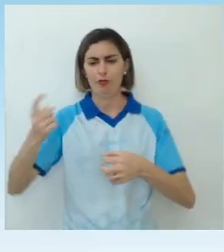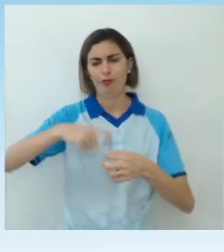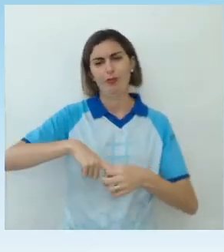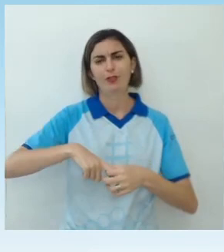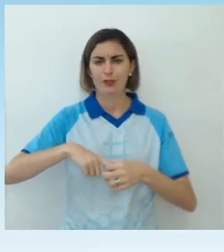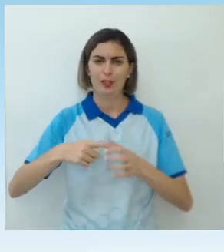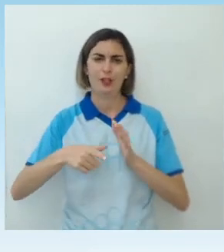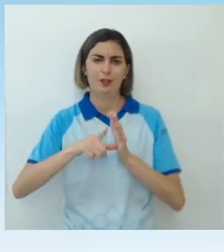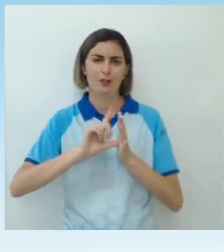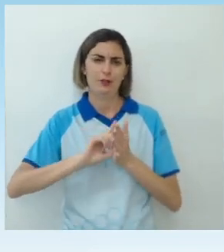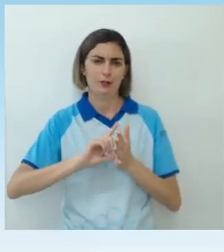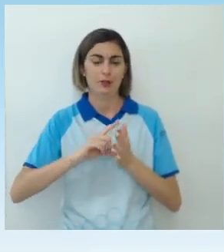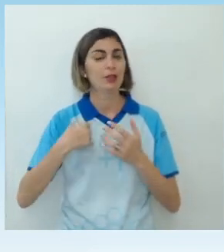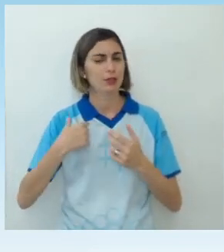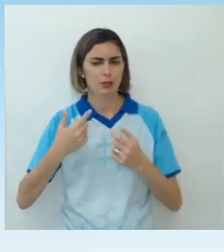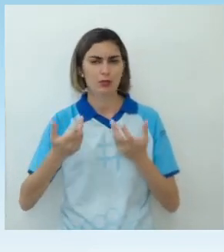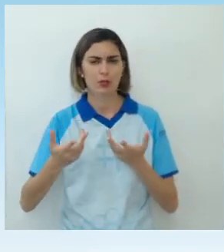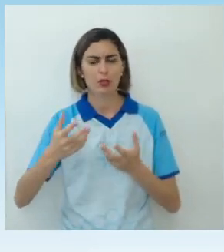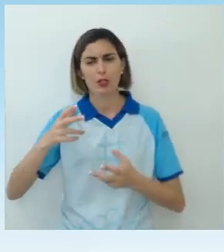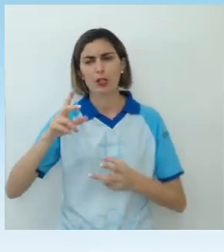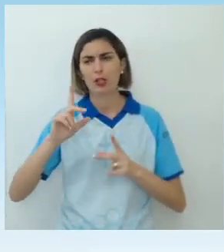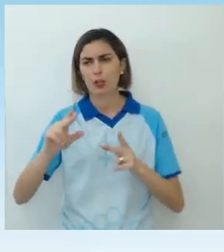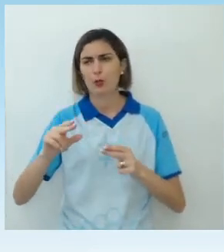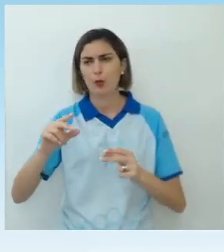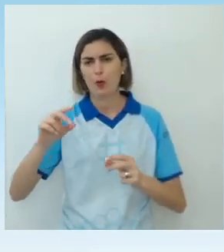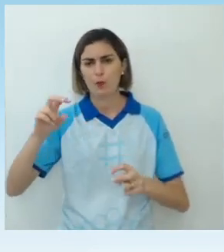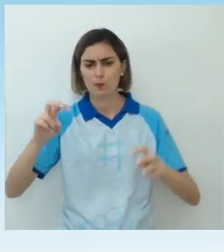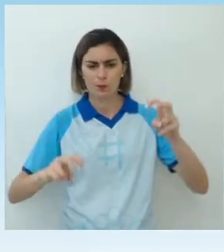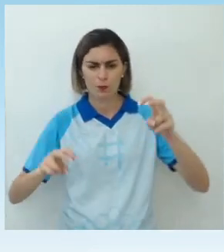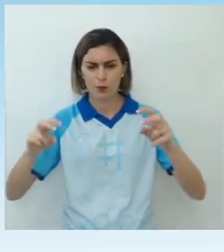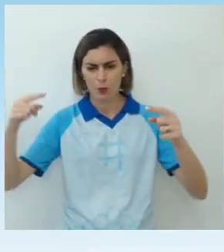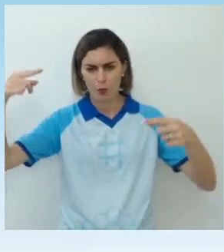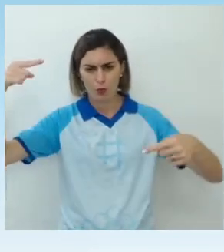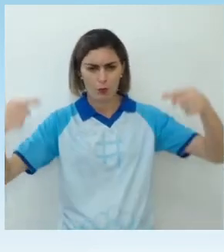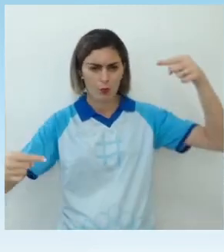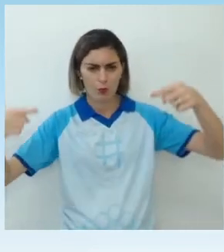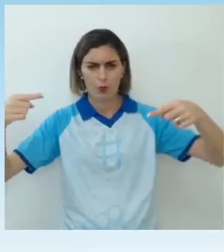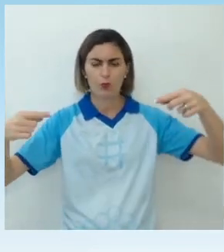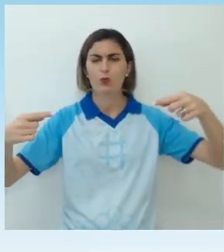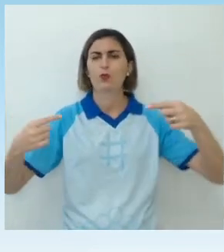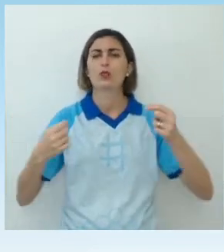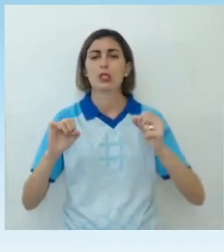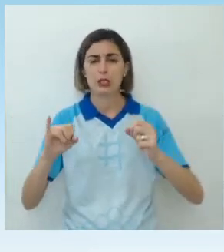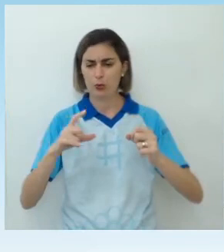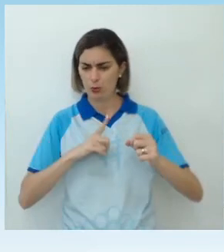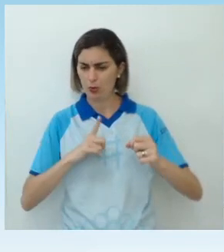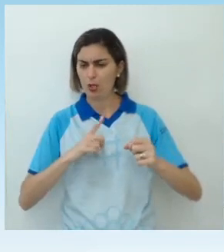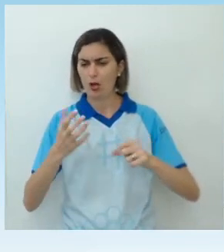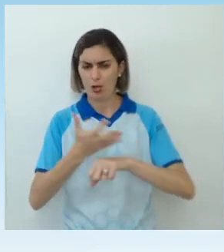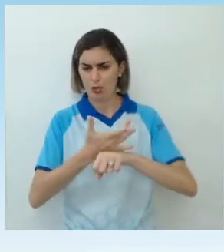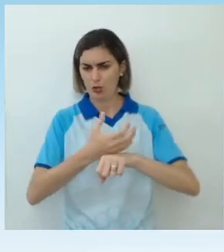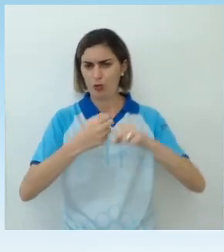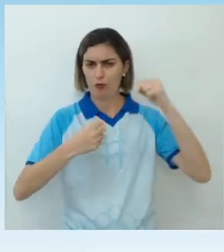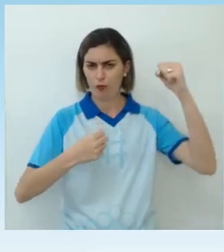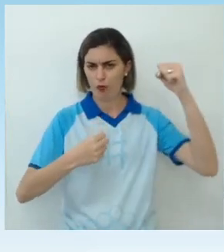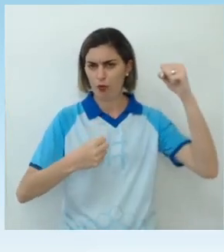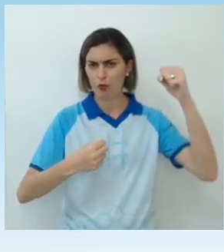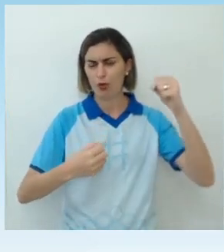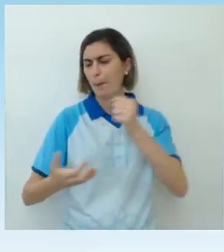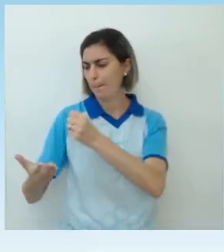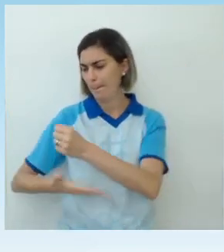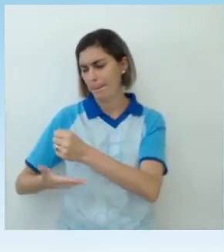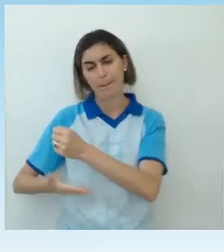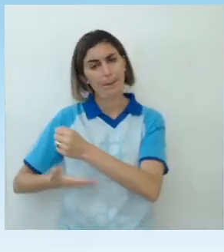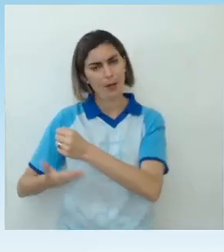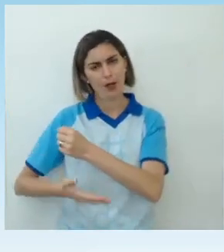era antes. Isso a gente chama de gangorra de conjugação. Então, fixa aí, tá? Se eu tenho um ácido forte, a